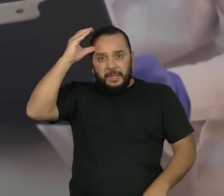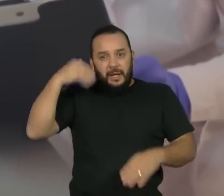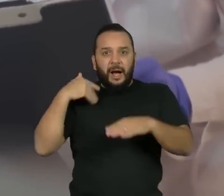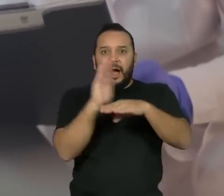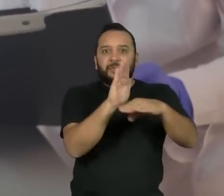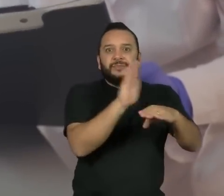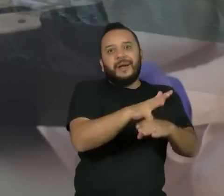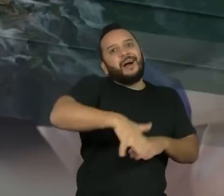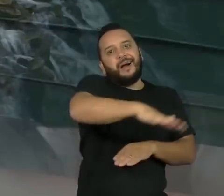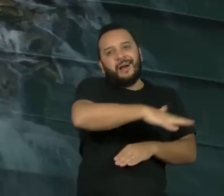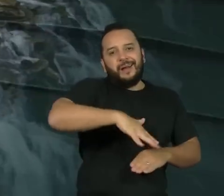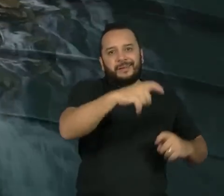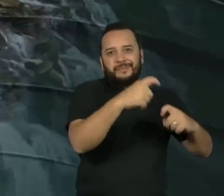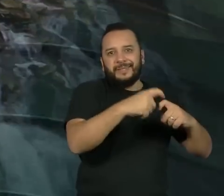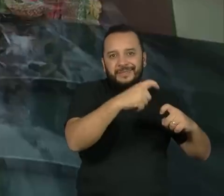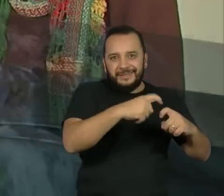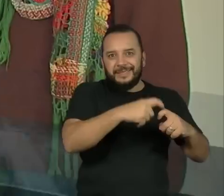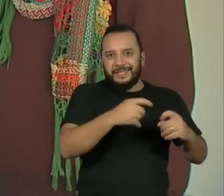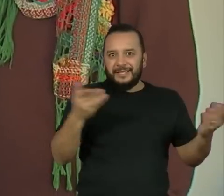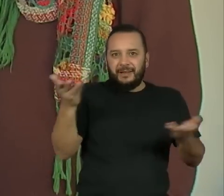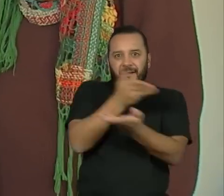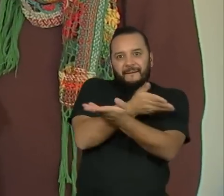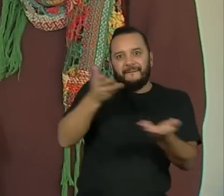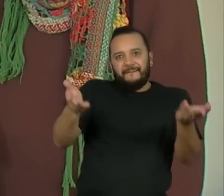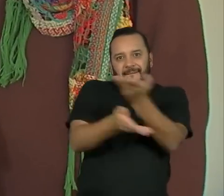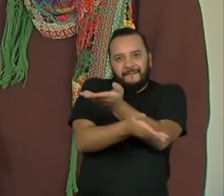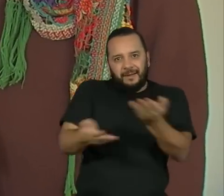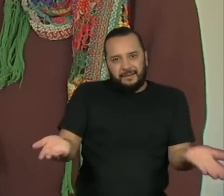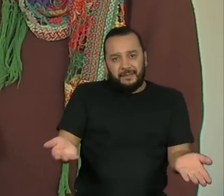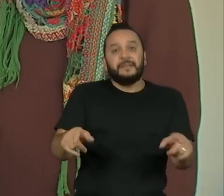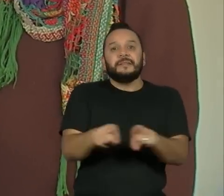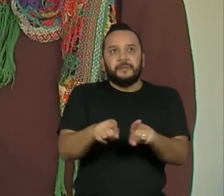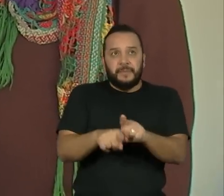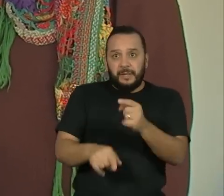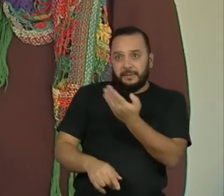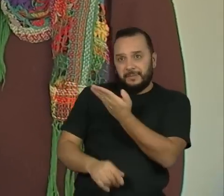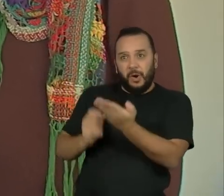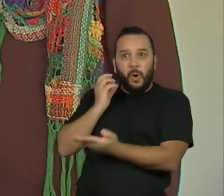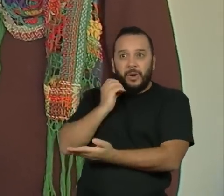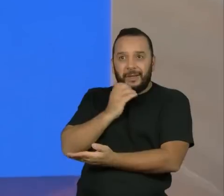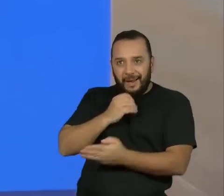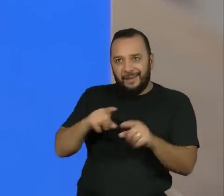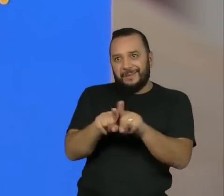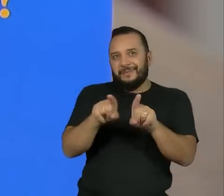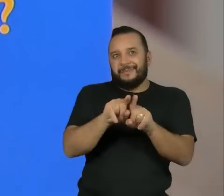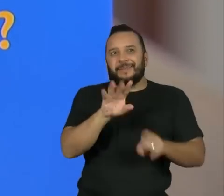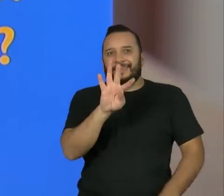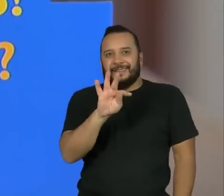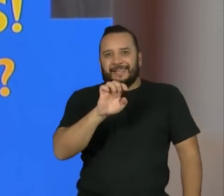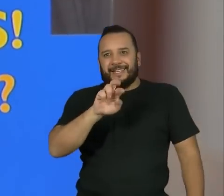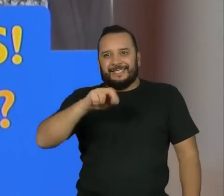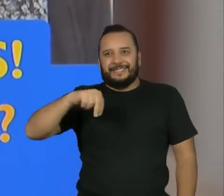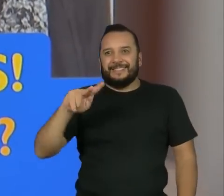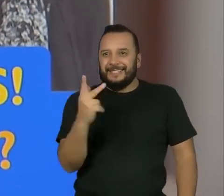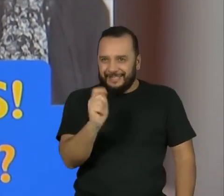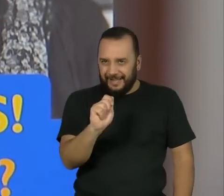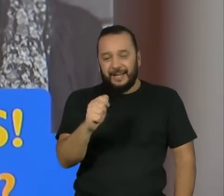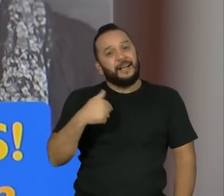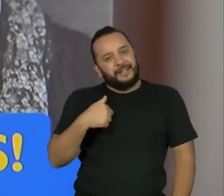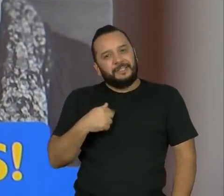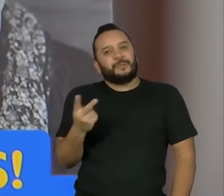medicina moderna. E os filósofos Mário Sérgio Cortella e Terezinha Rios lançam um livro que discute